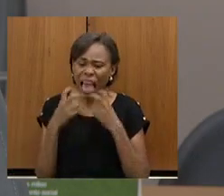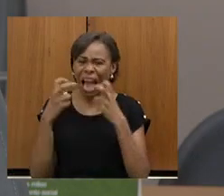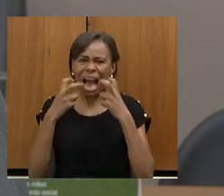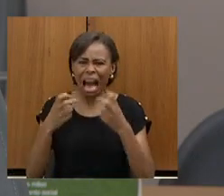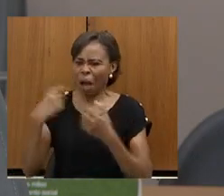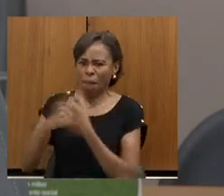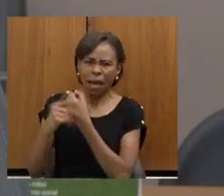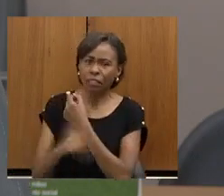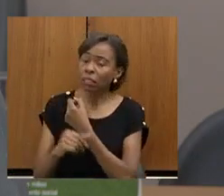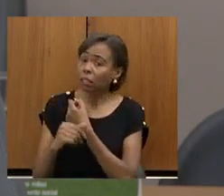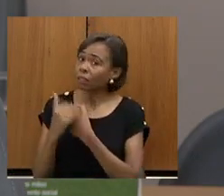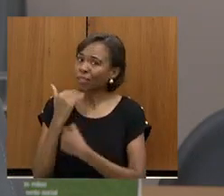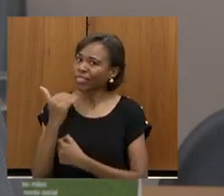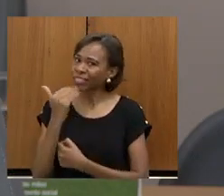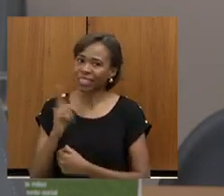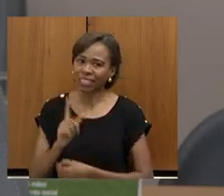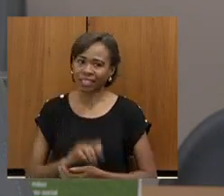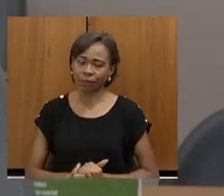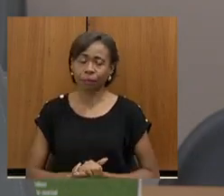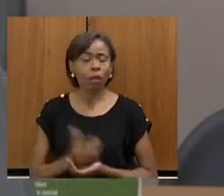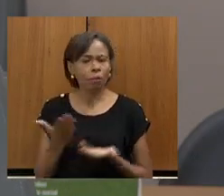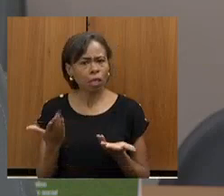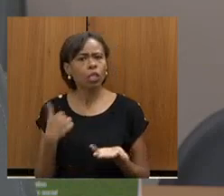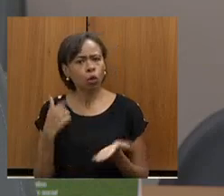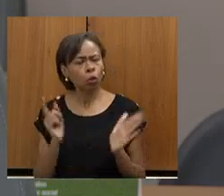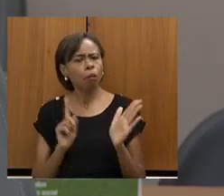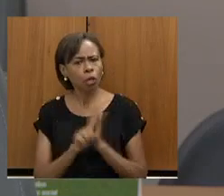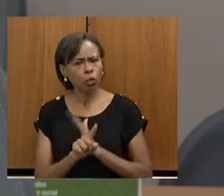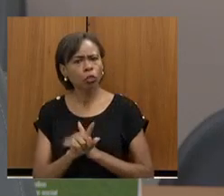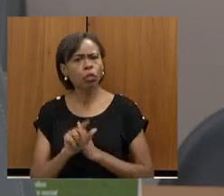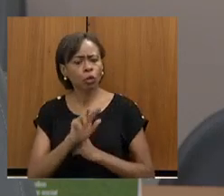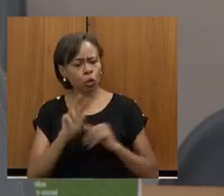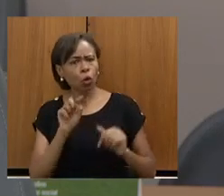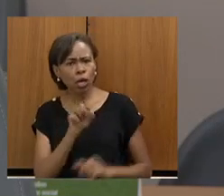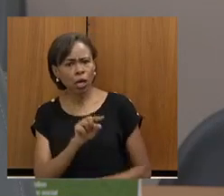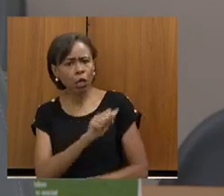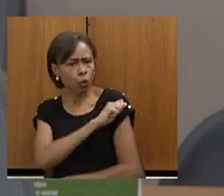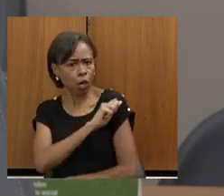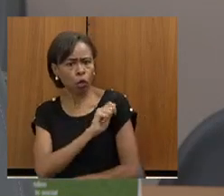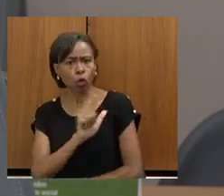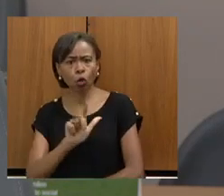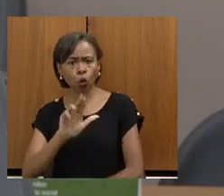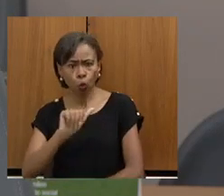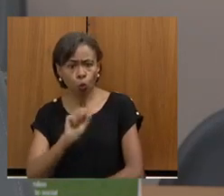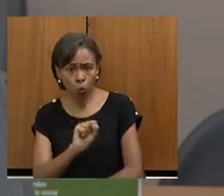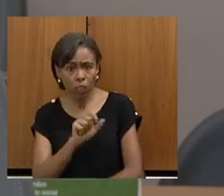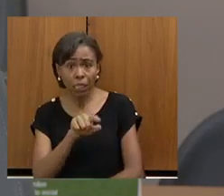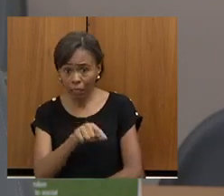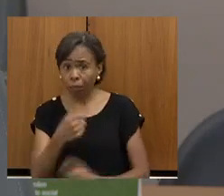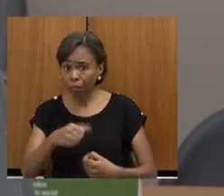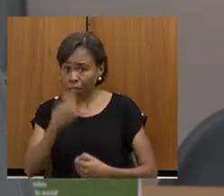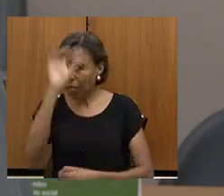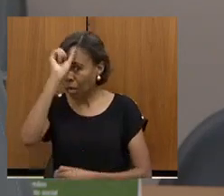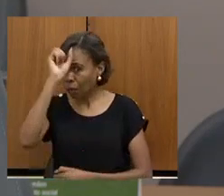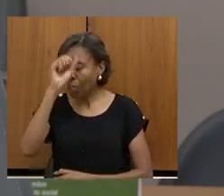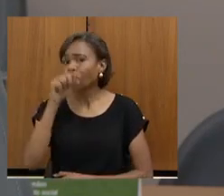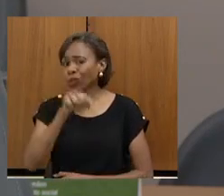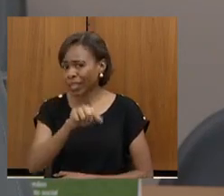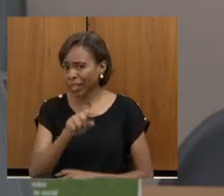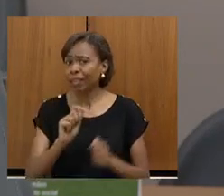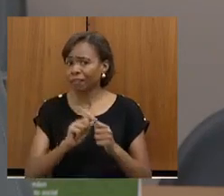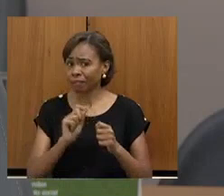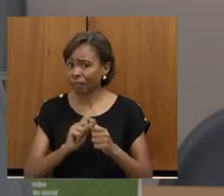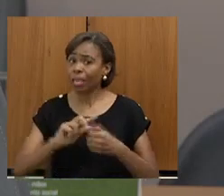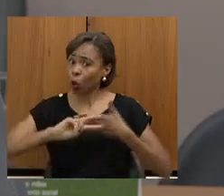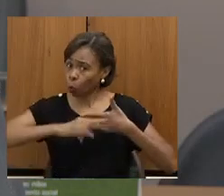adianta. Então, a minha pergunta sobre o Lucas é essa, ele tem que entender que o que ele fez tem consequências.